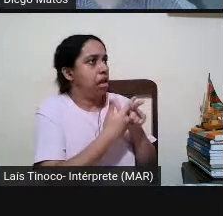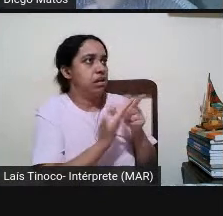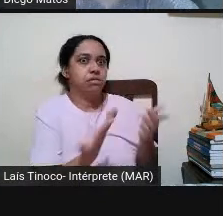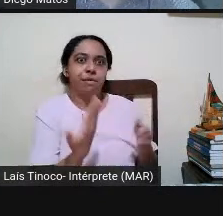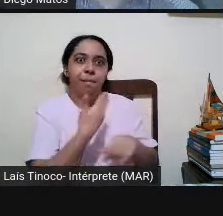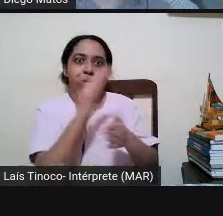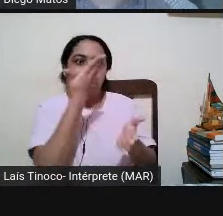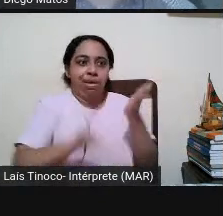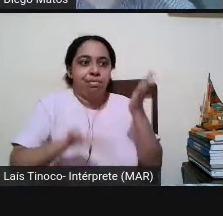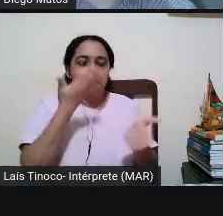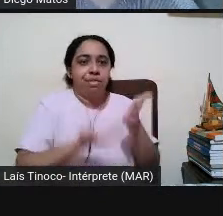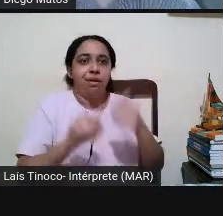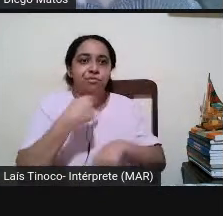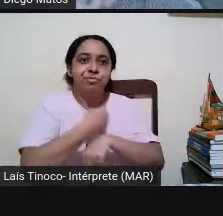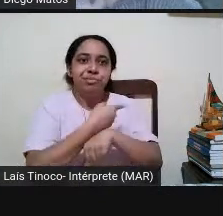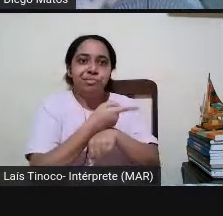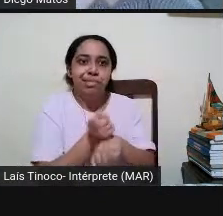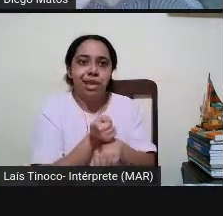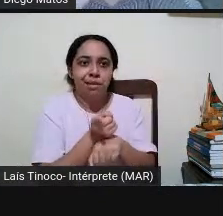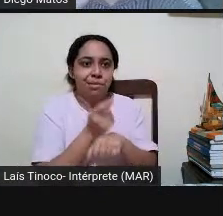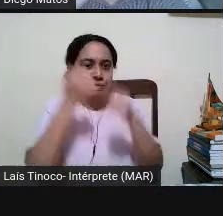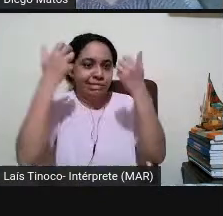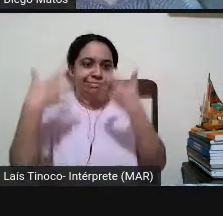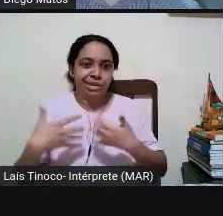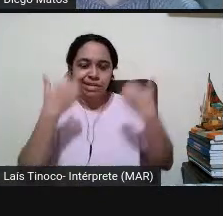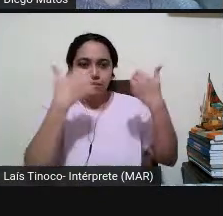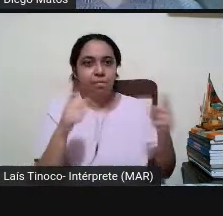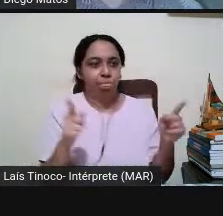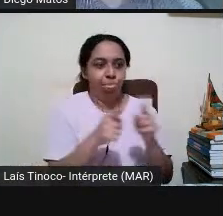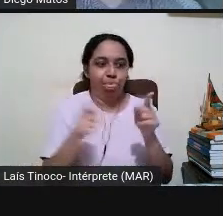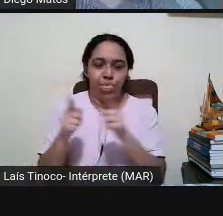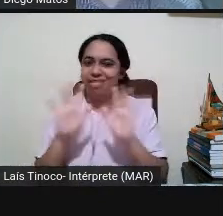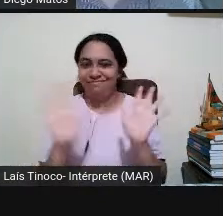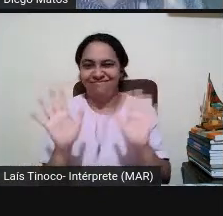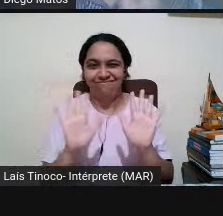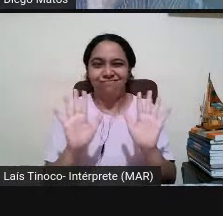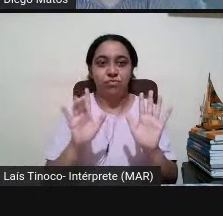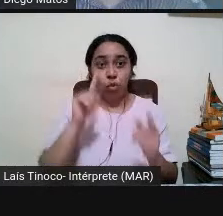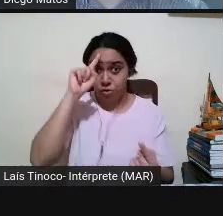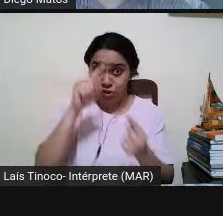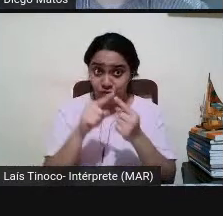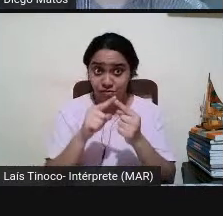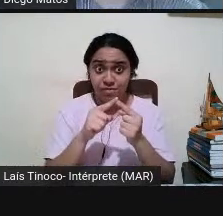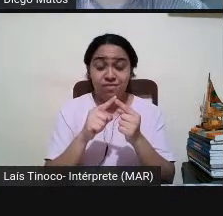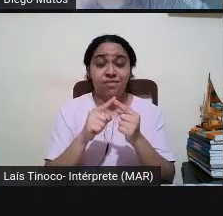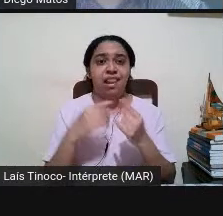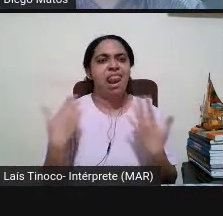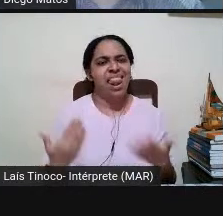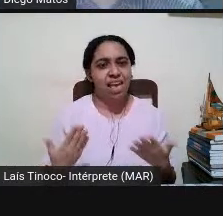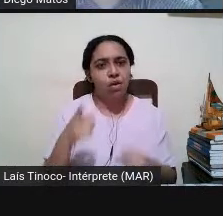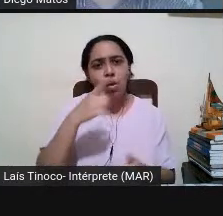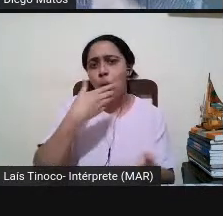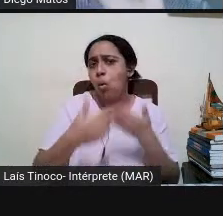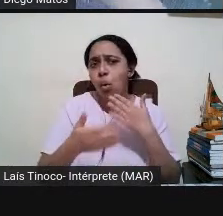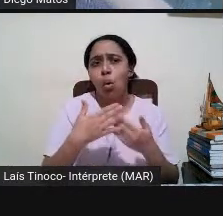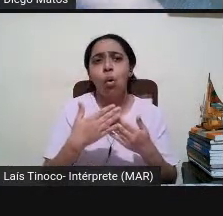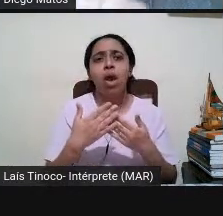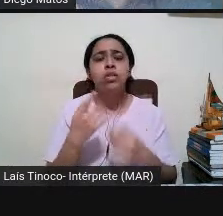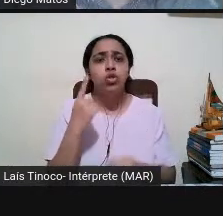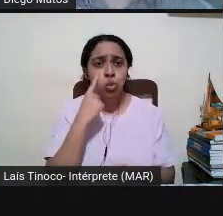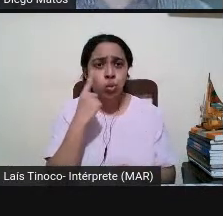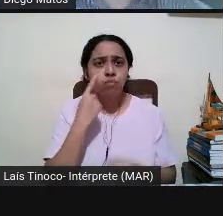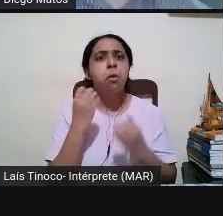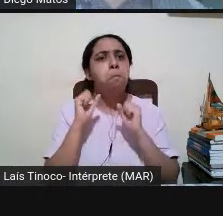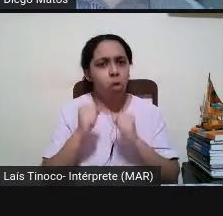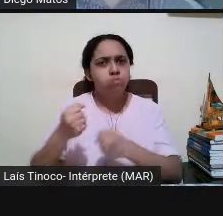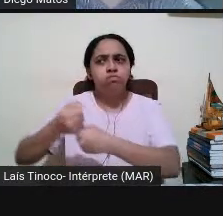explicar isso daí e não é o objetivo nosso Tá então vamos dar uma olhadinha qualquer dúvida que vocês tiverem coloquem lá